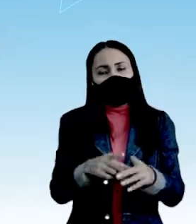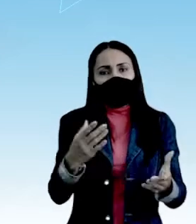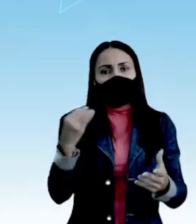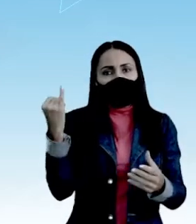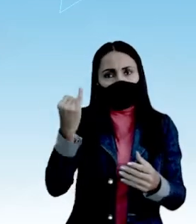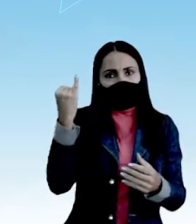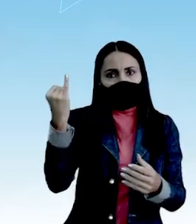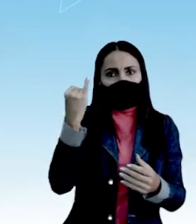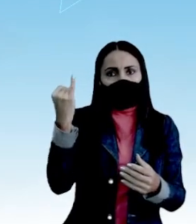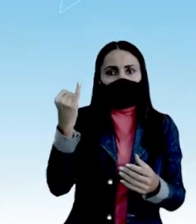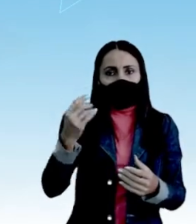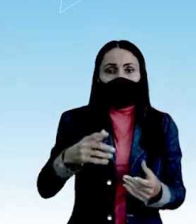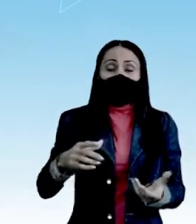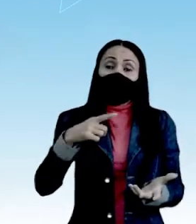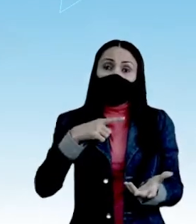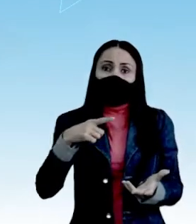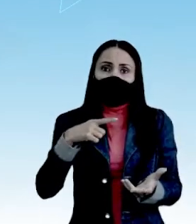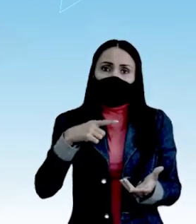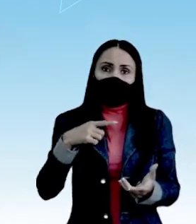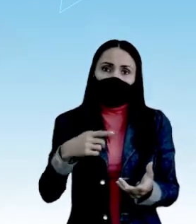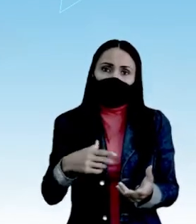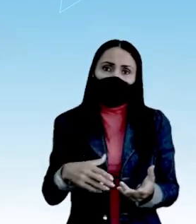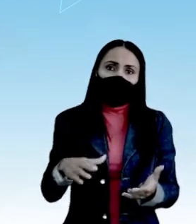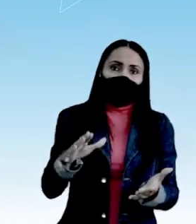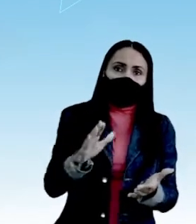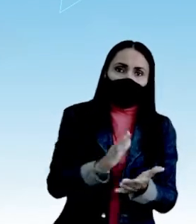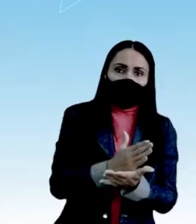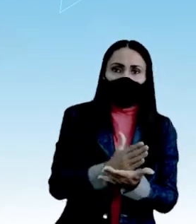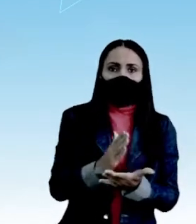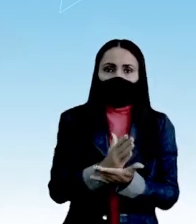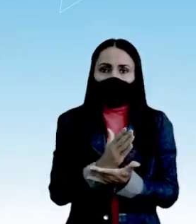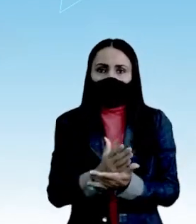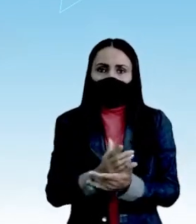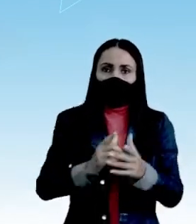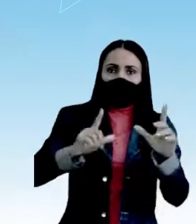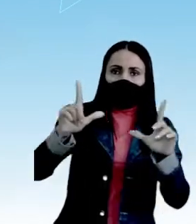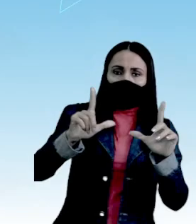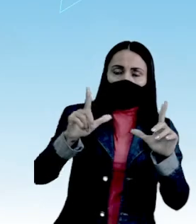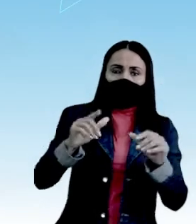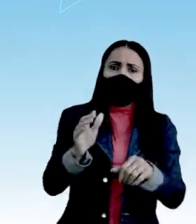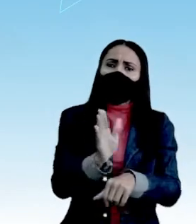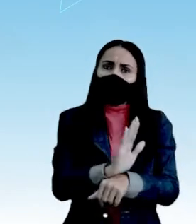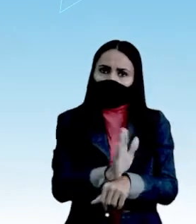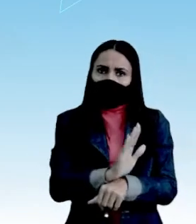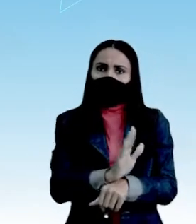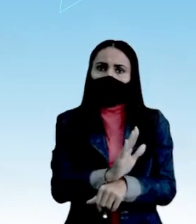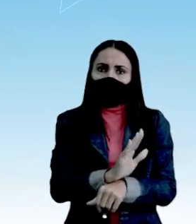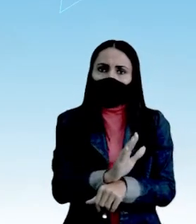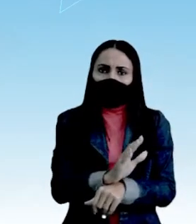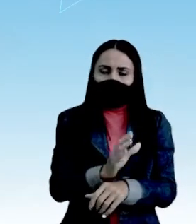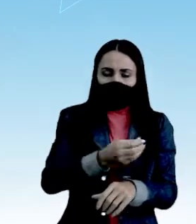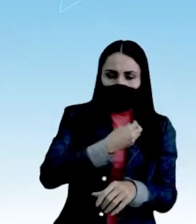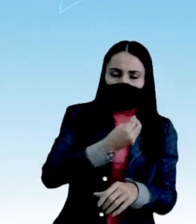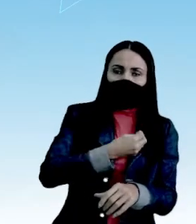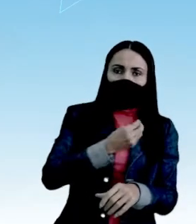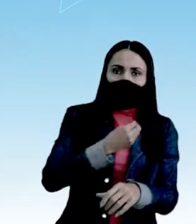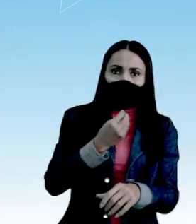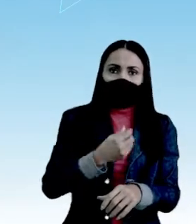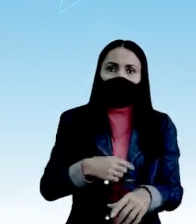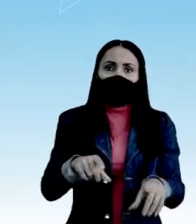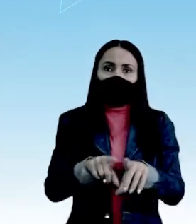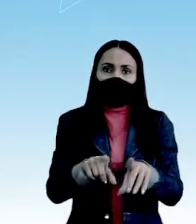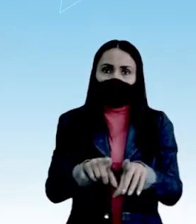Billie Holiday, que tem em um stream de televisão o filme dela, né, Billie